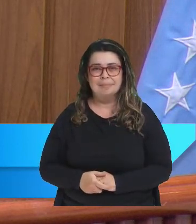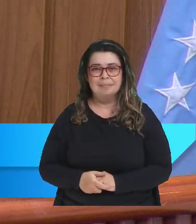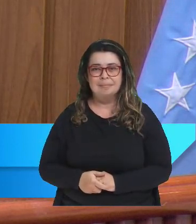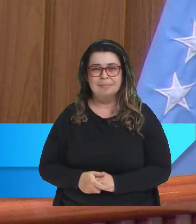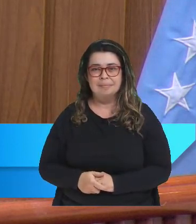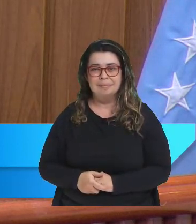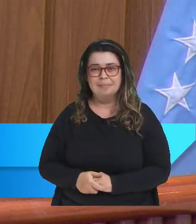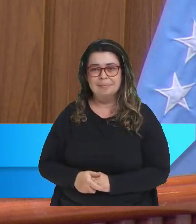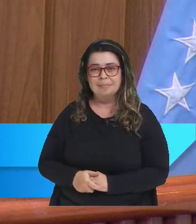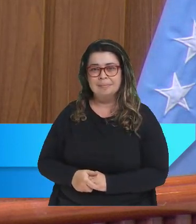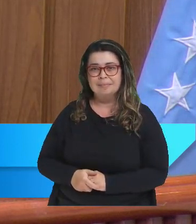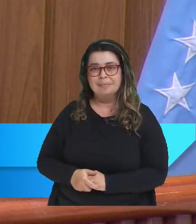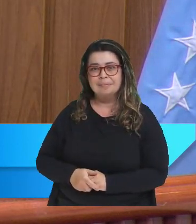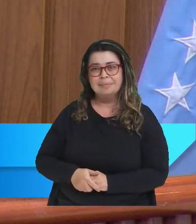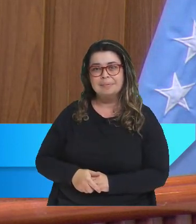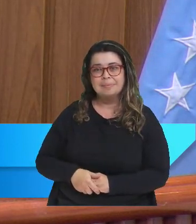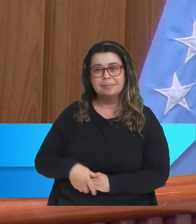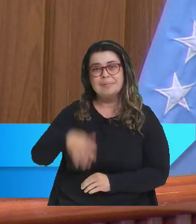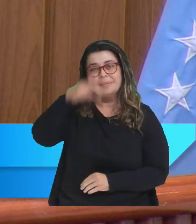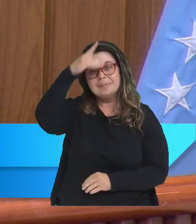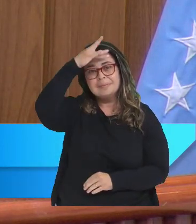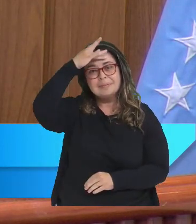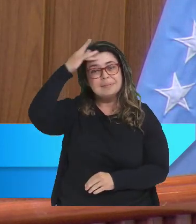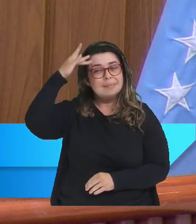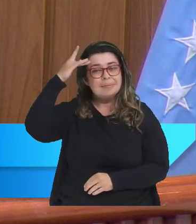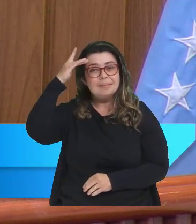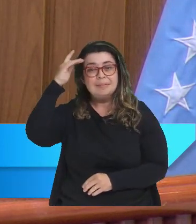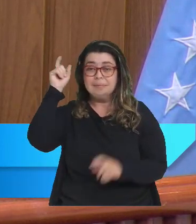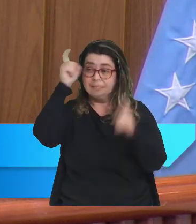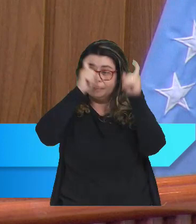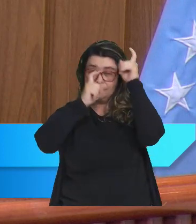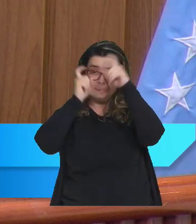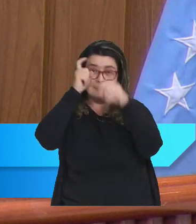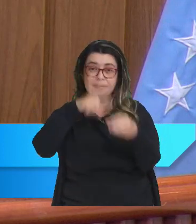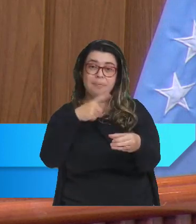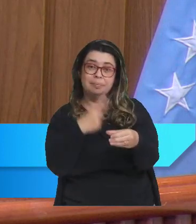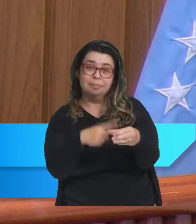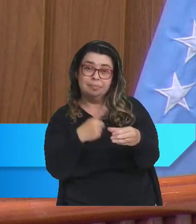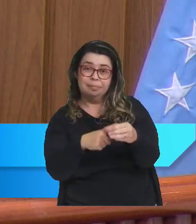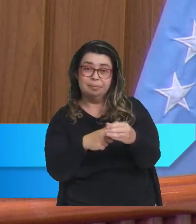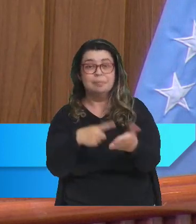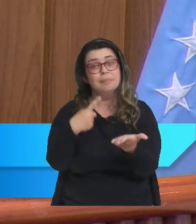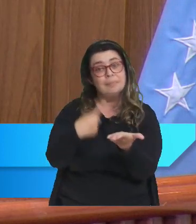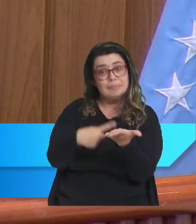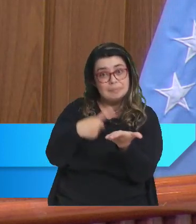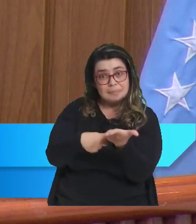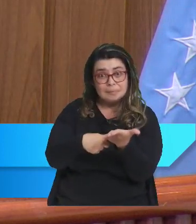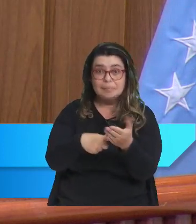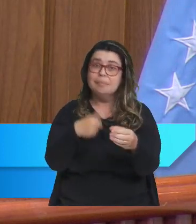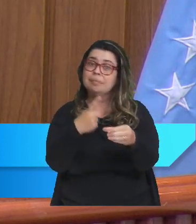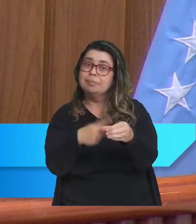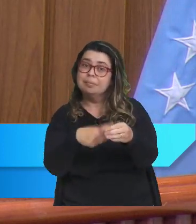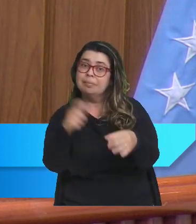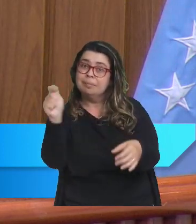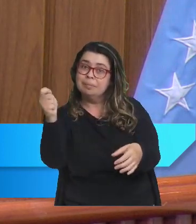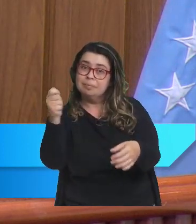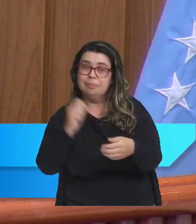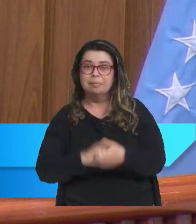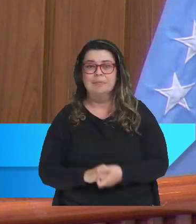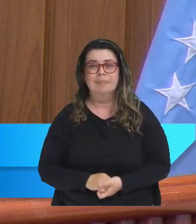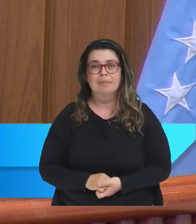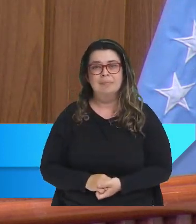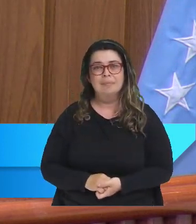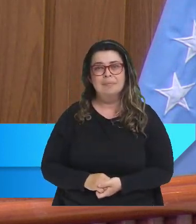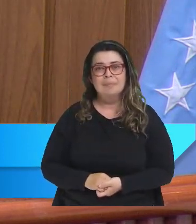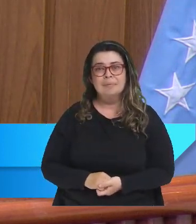a cidade, de um povo aí comprometido. E alguns ainda falam assim, ah,